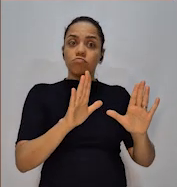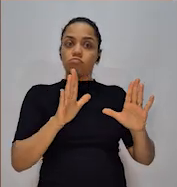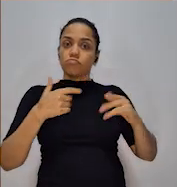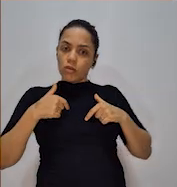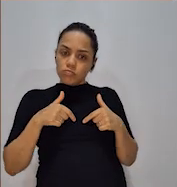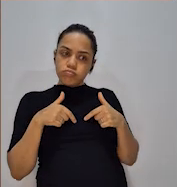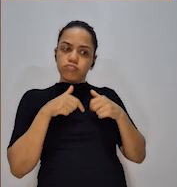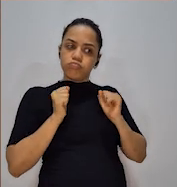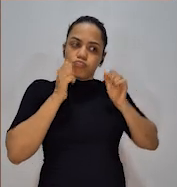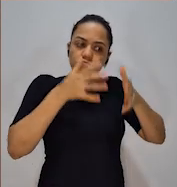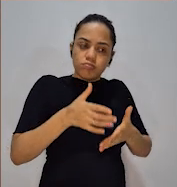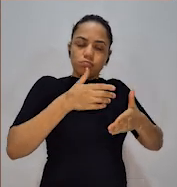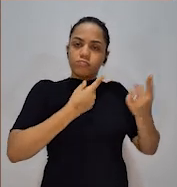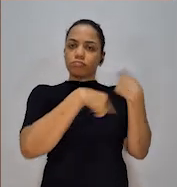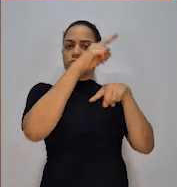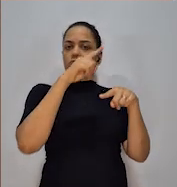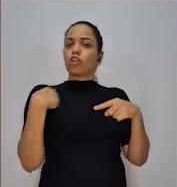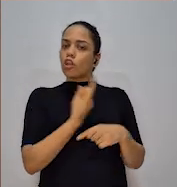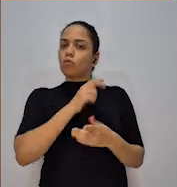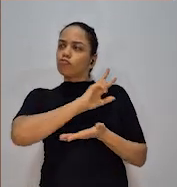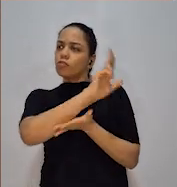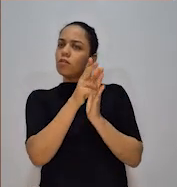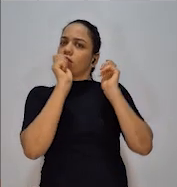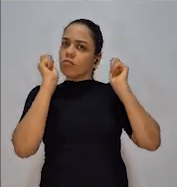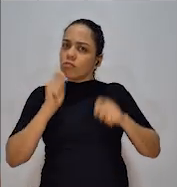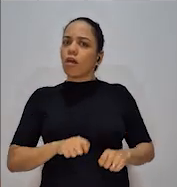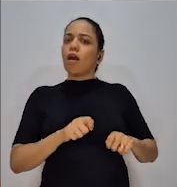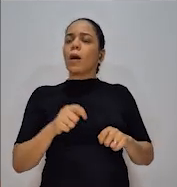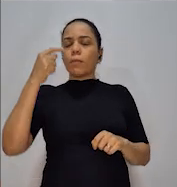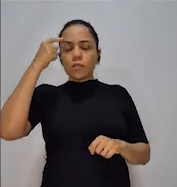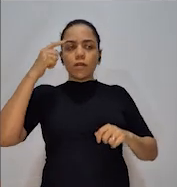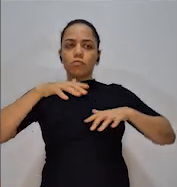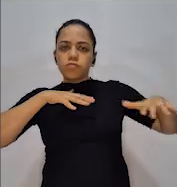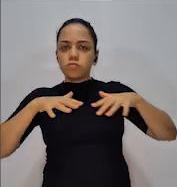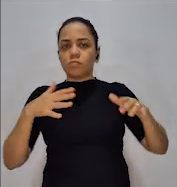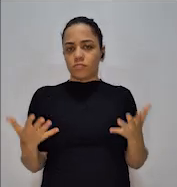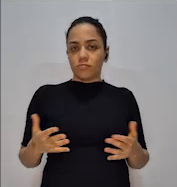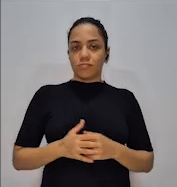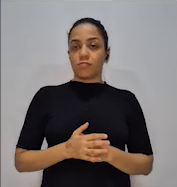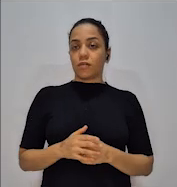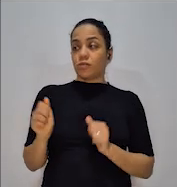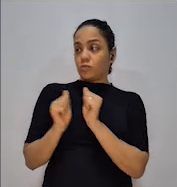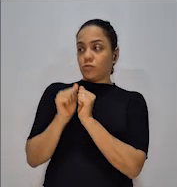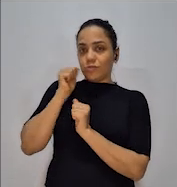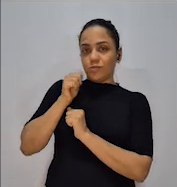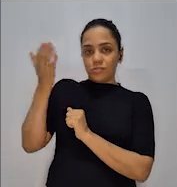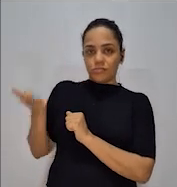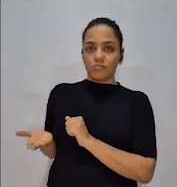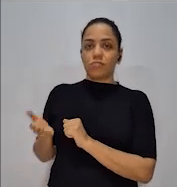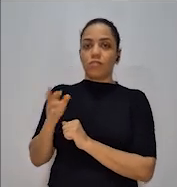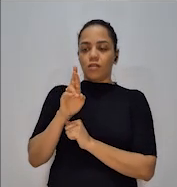mover nesse tema de diversidade. Aqui comigo a Renata, essa